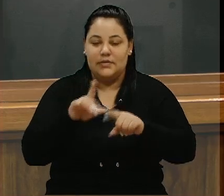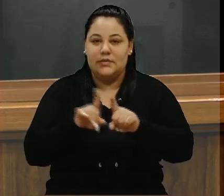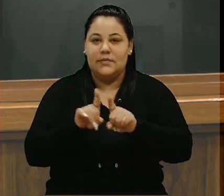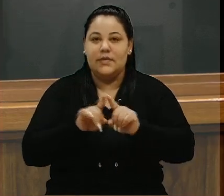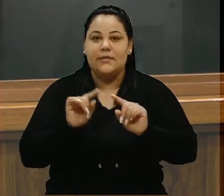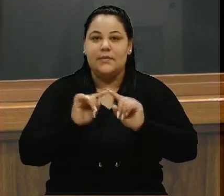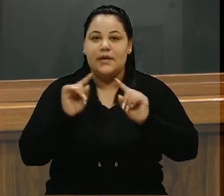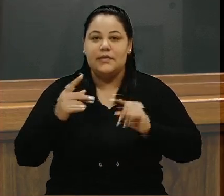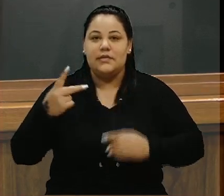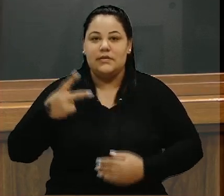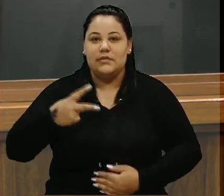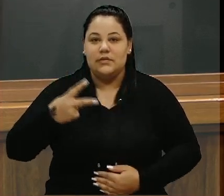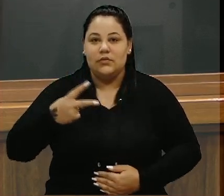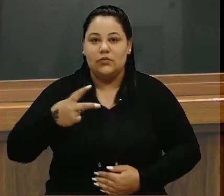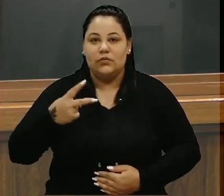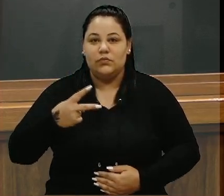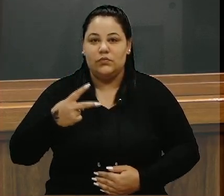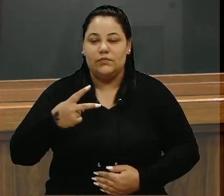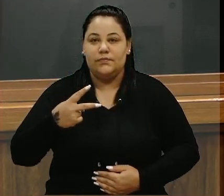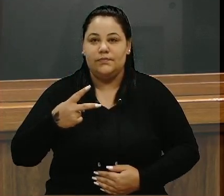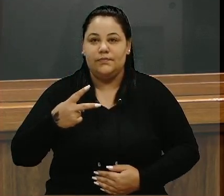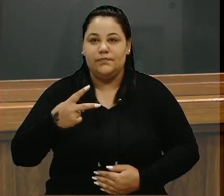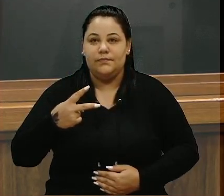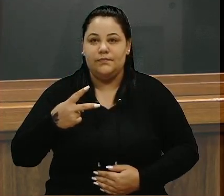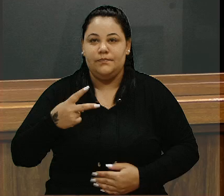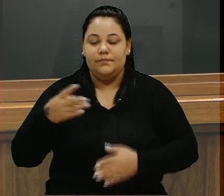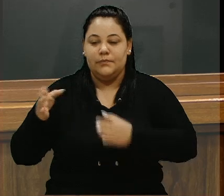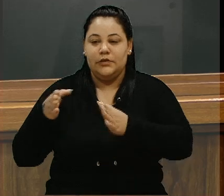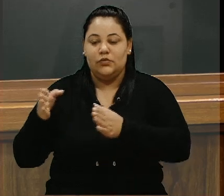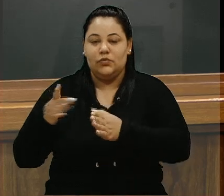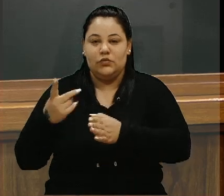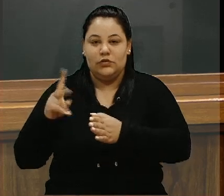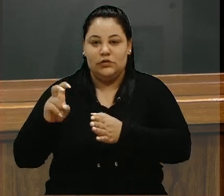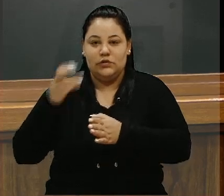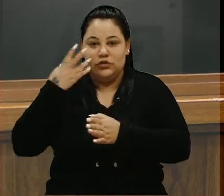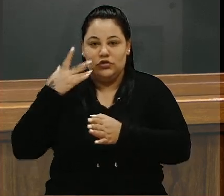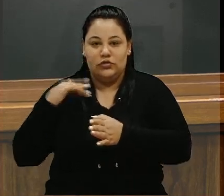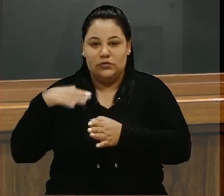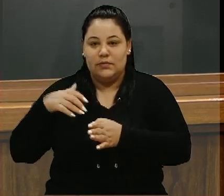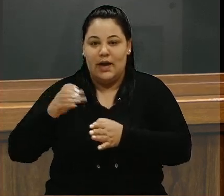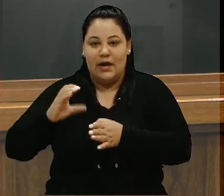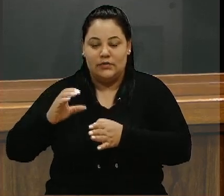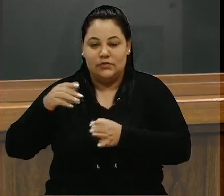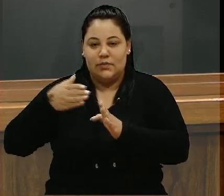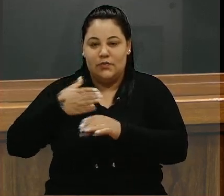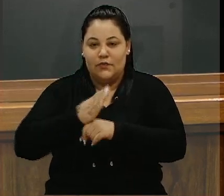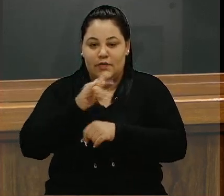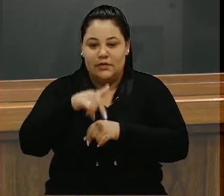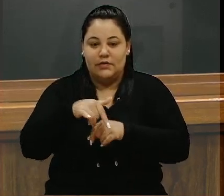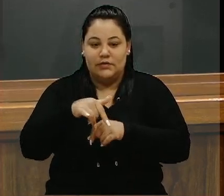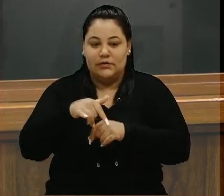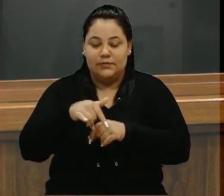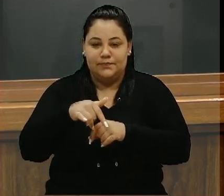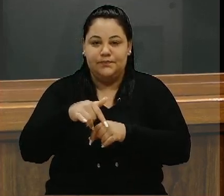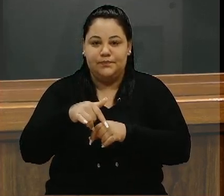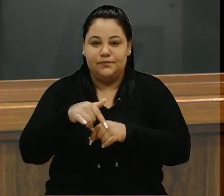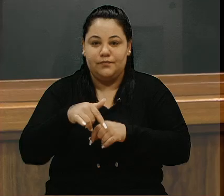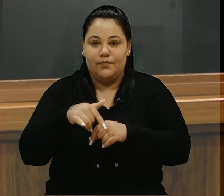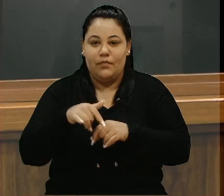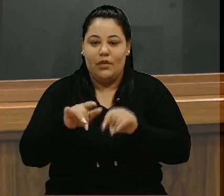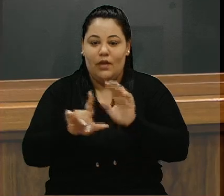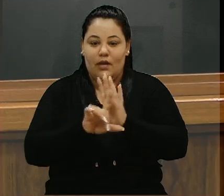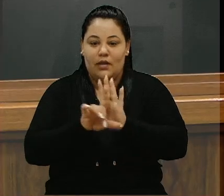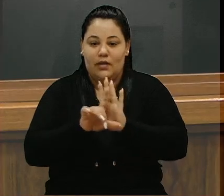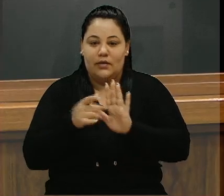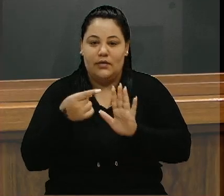segunda quinzena de março foi aprovada nesta casa a lei que vai discutir a